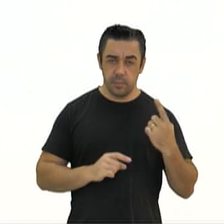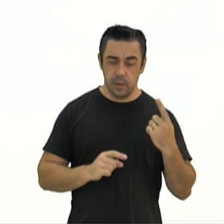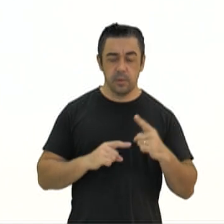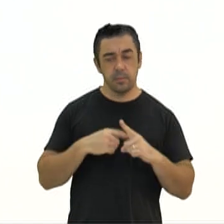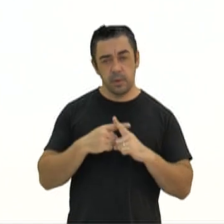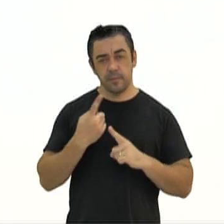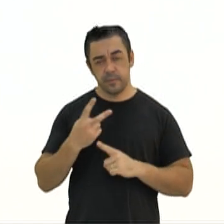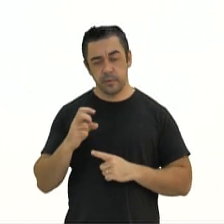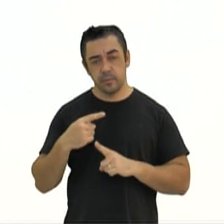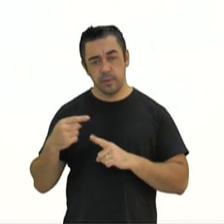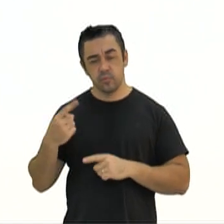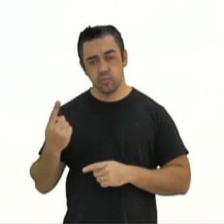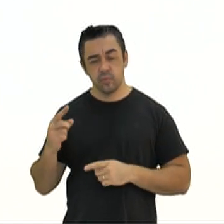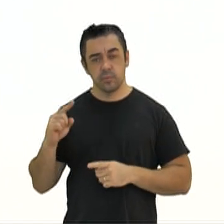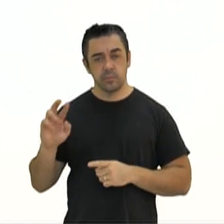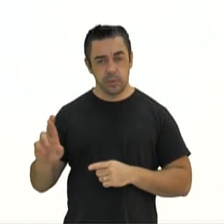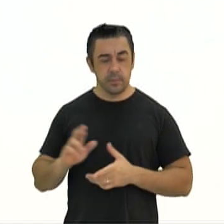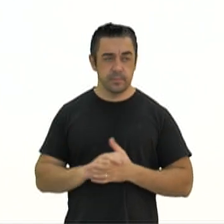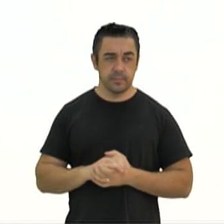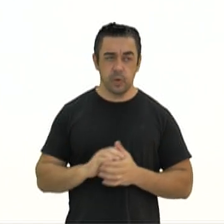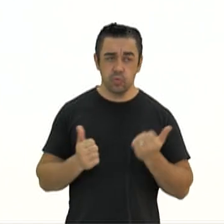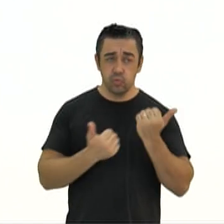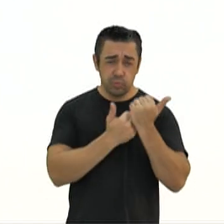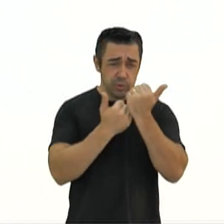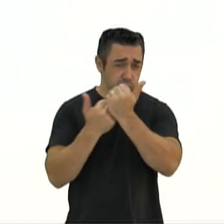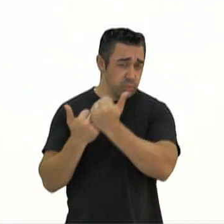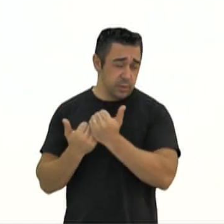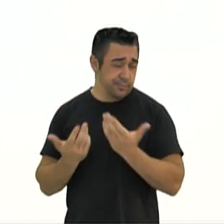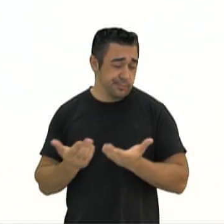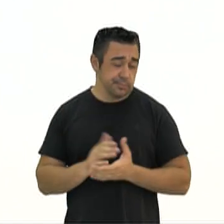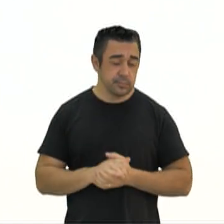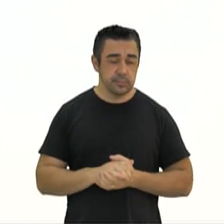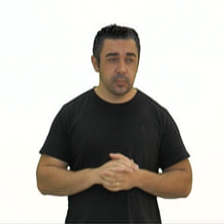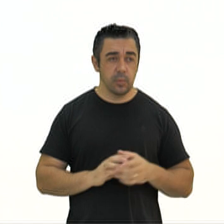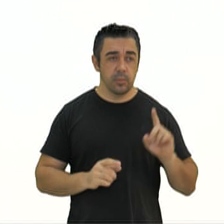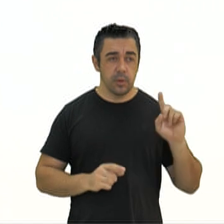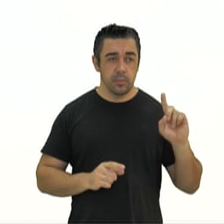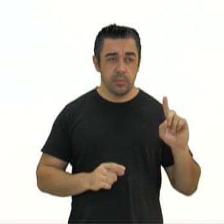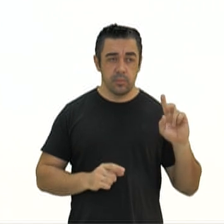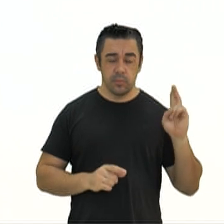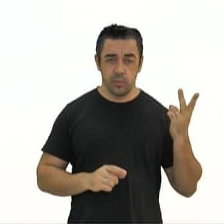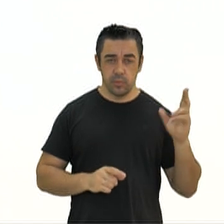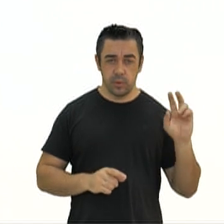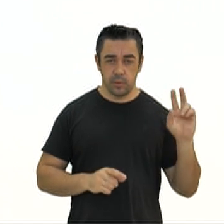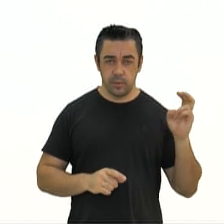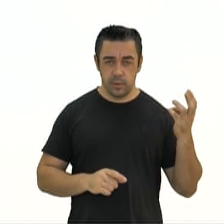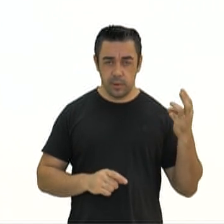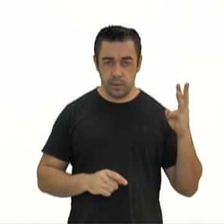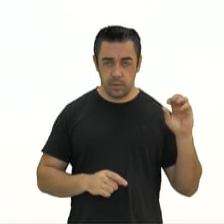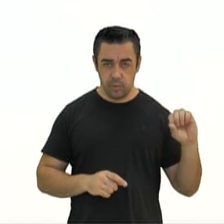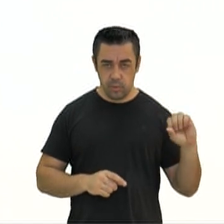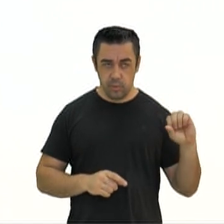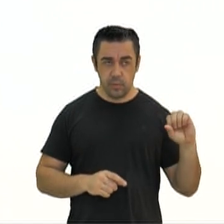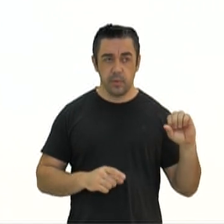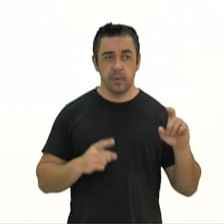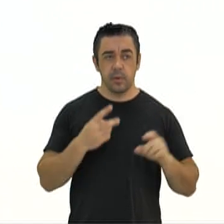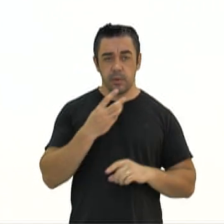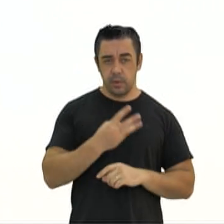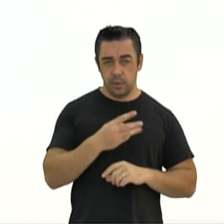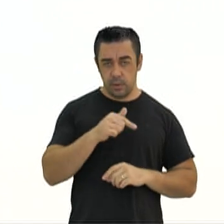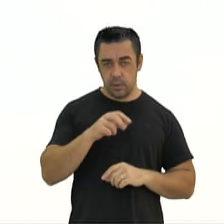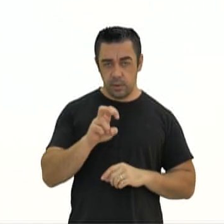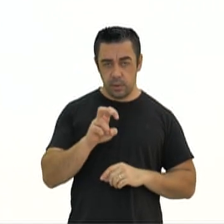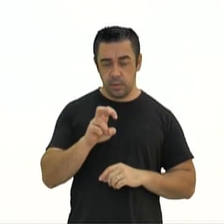25 menos 1 vezes a razão. Agora é só substituir os valores, tá? O primeiro termo a gente tem, que é 375.